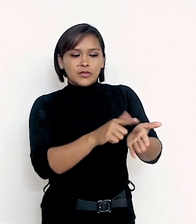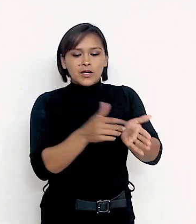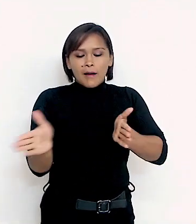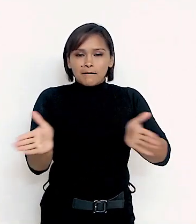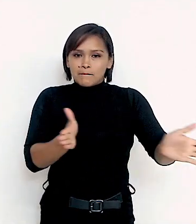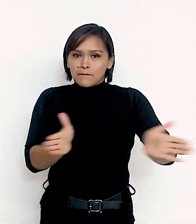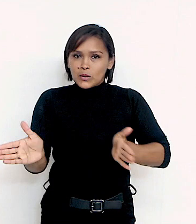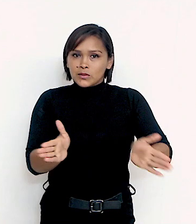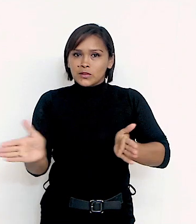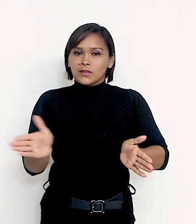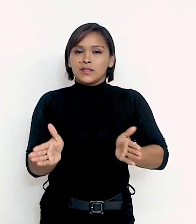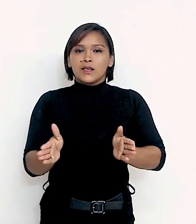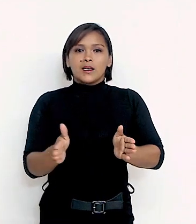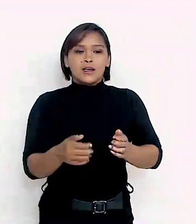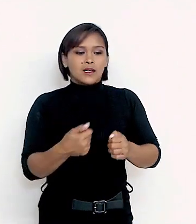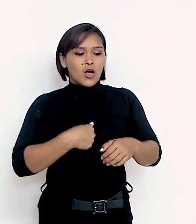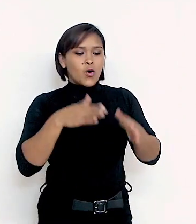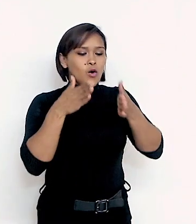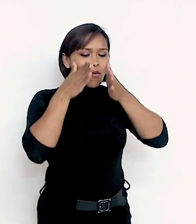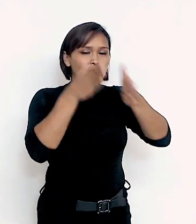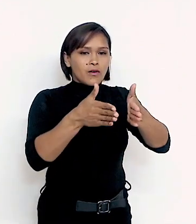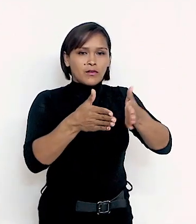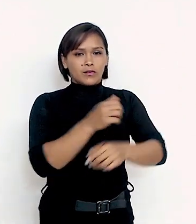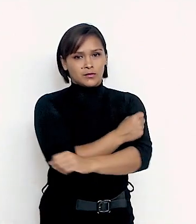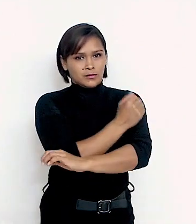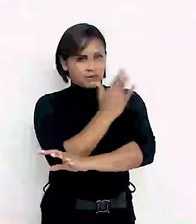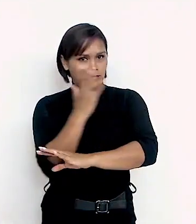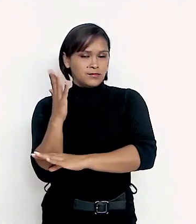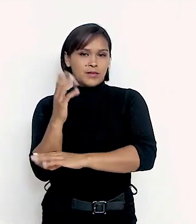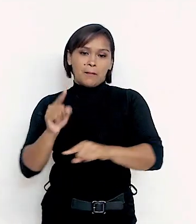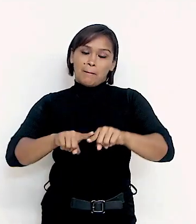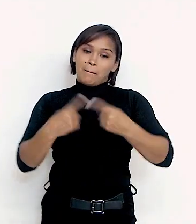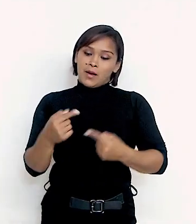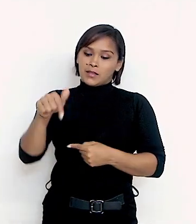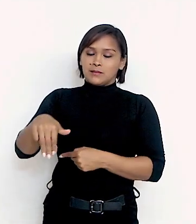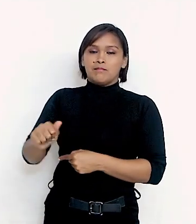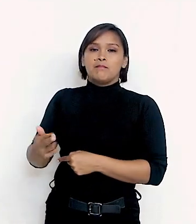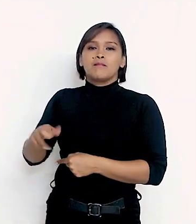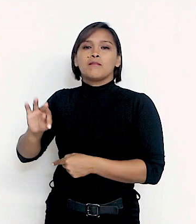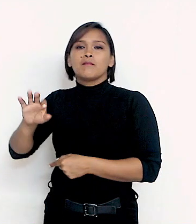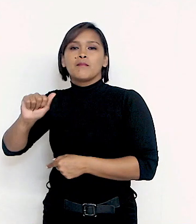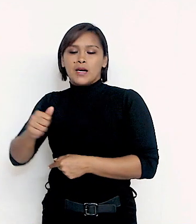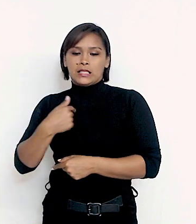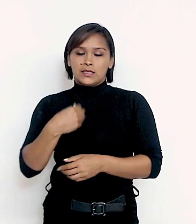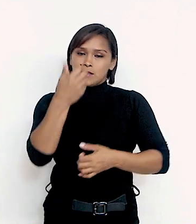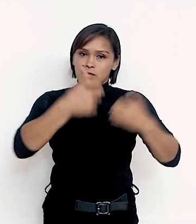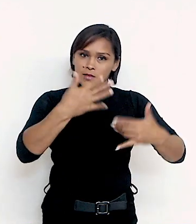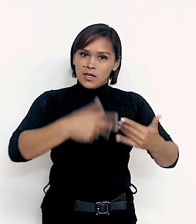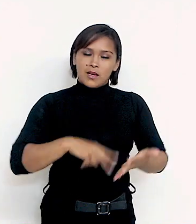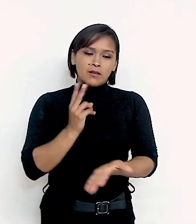multilateral com ênfase no meio ambiente no entanto segundo a marca sabemos que as